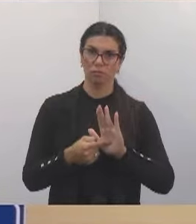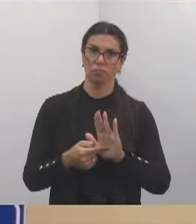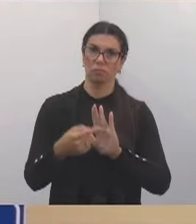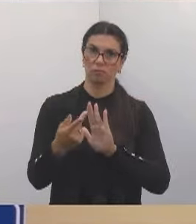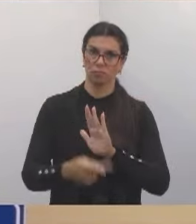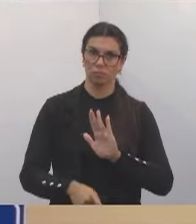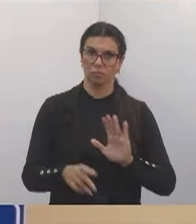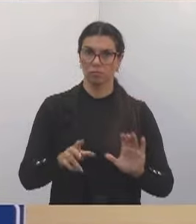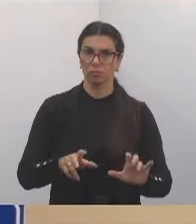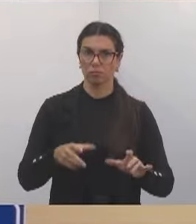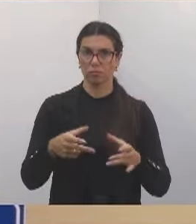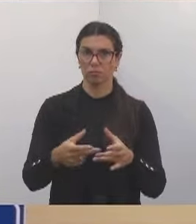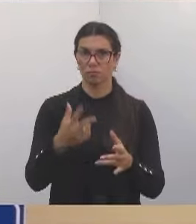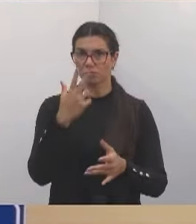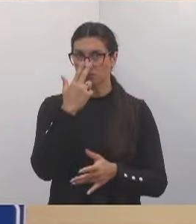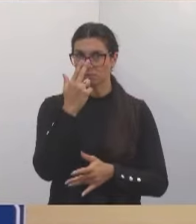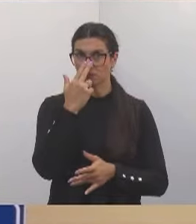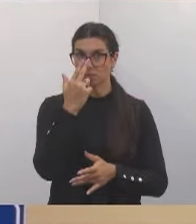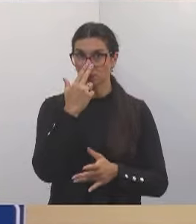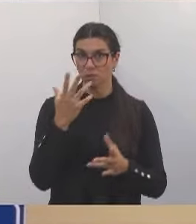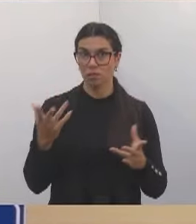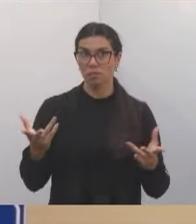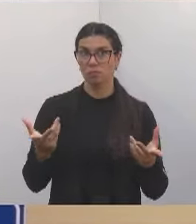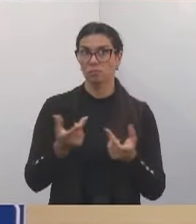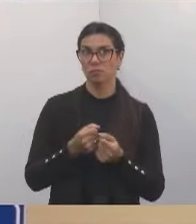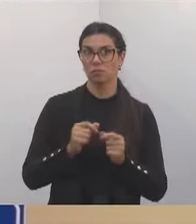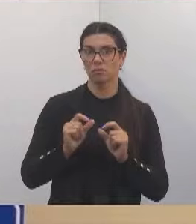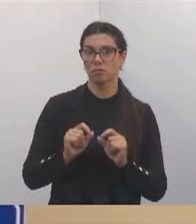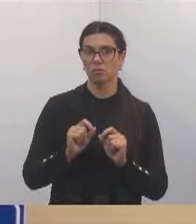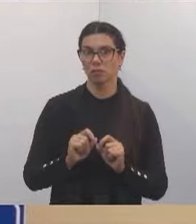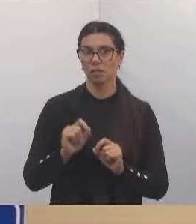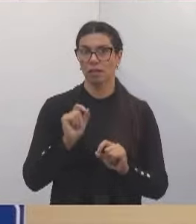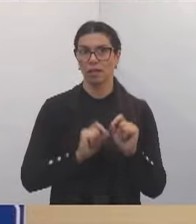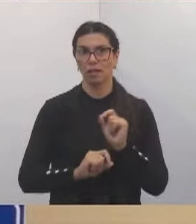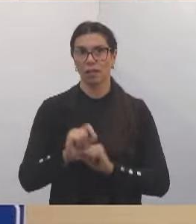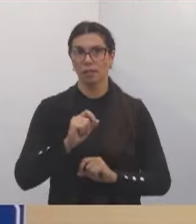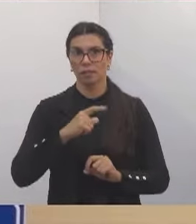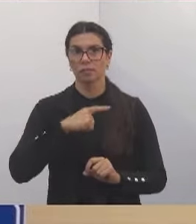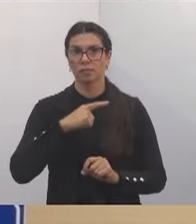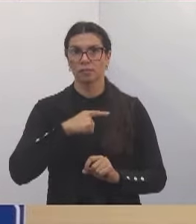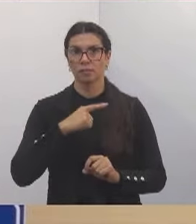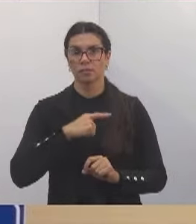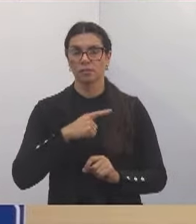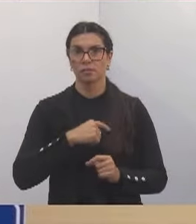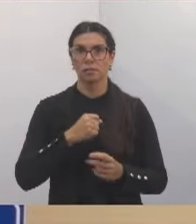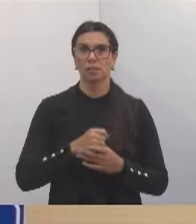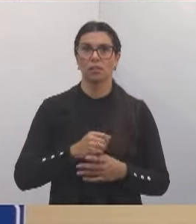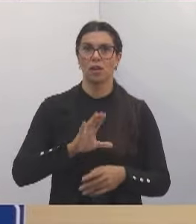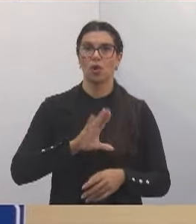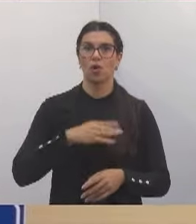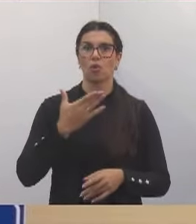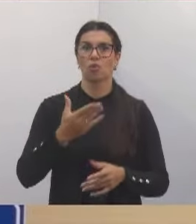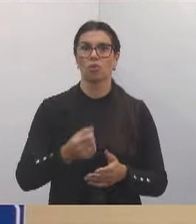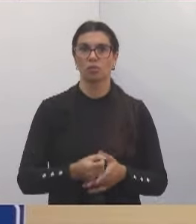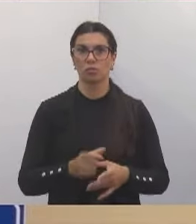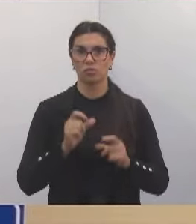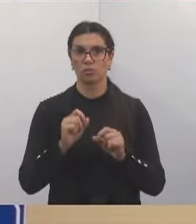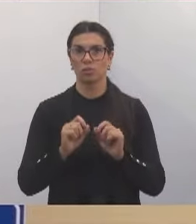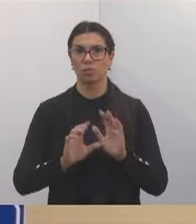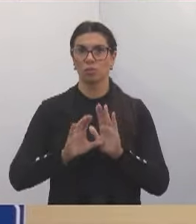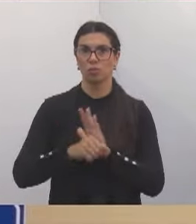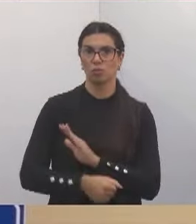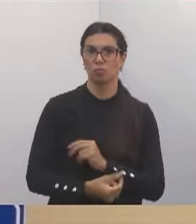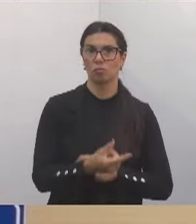casa. Para mim parece surreal, Hernani, alguém ter coragem de surrupiar o salário ou